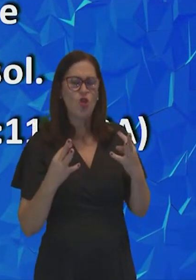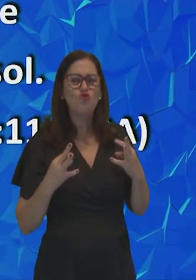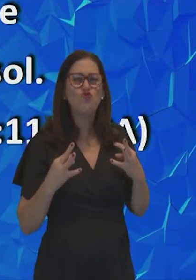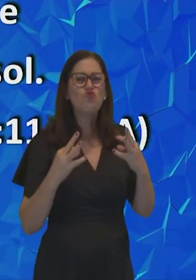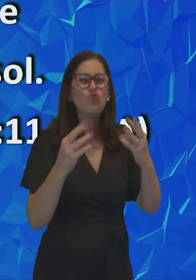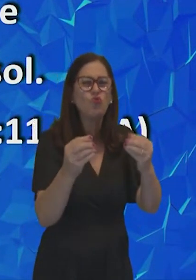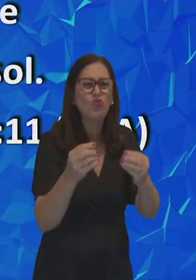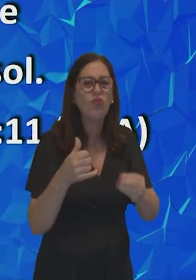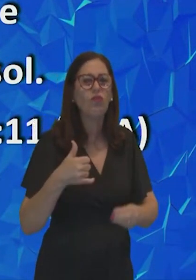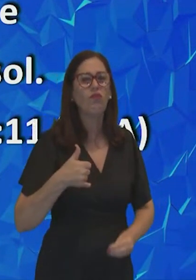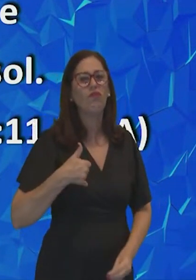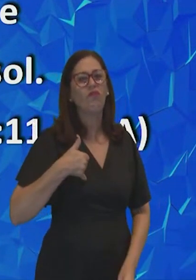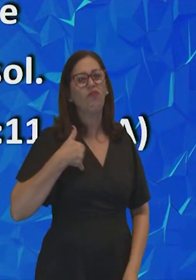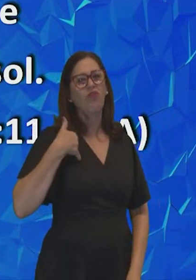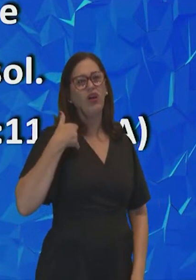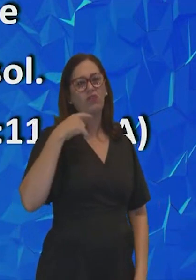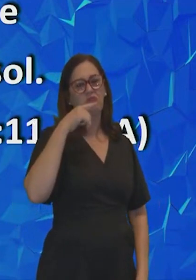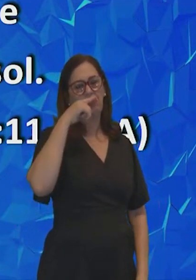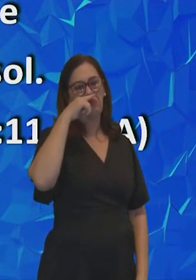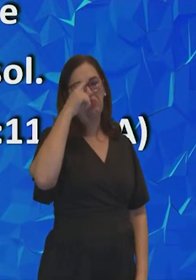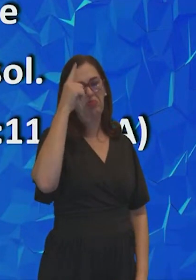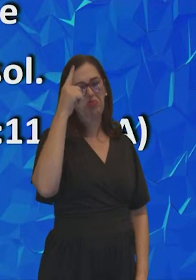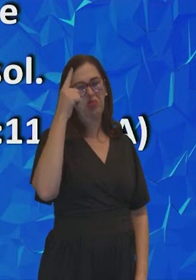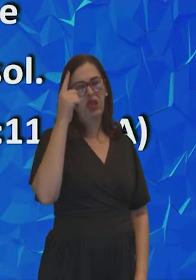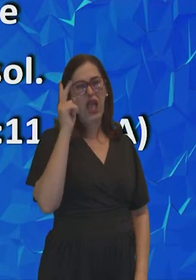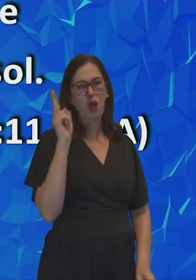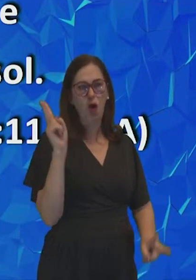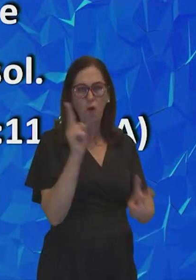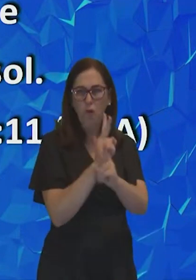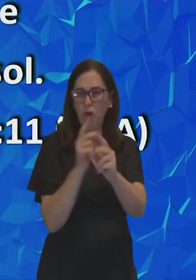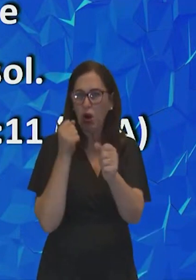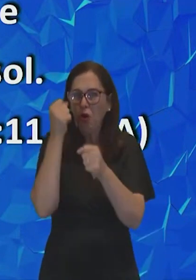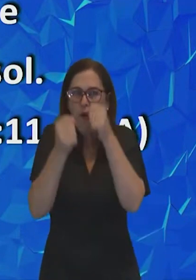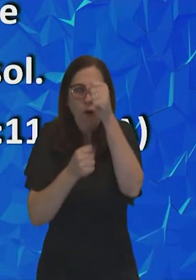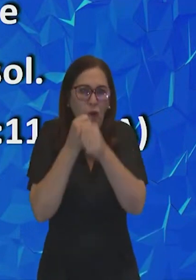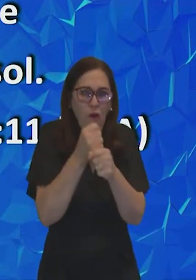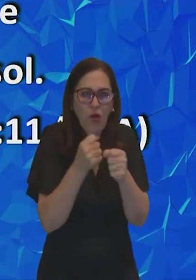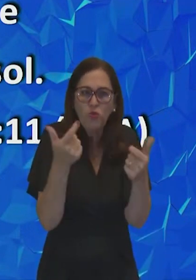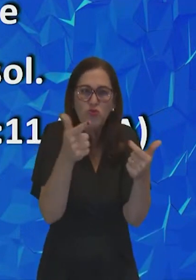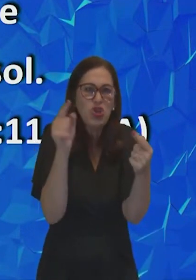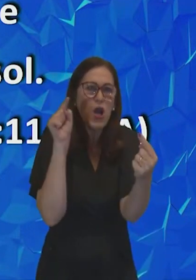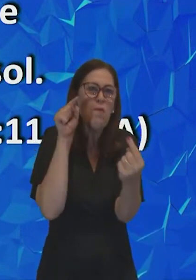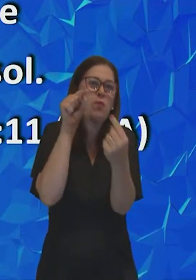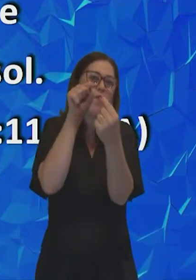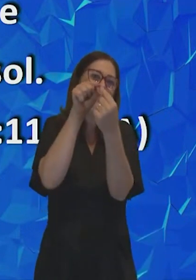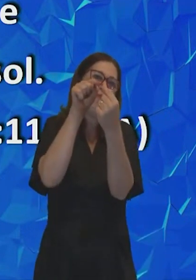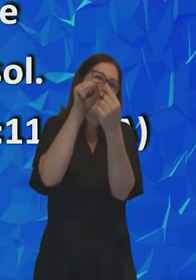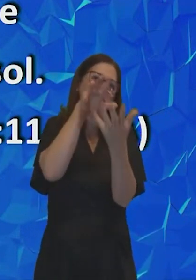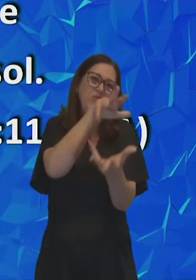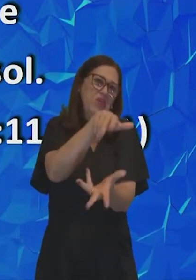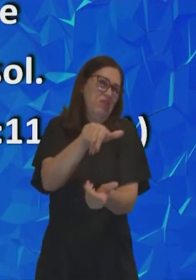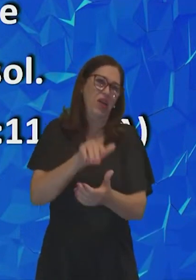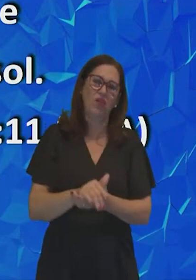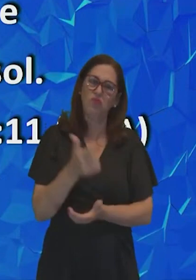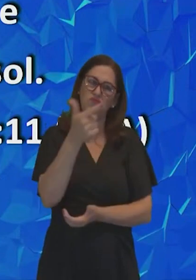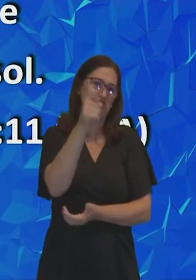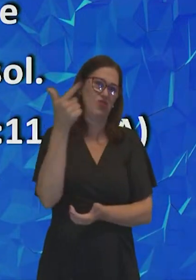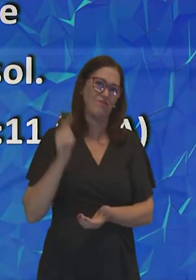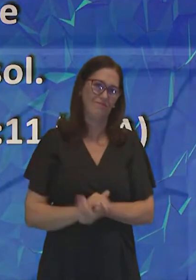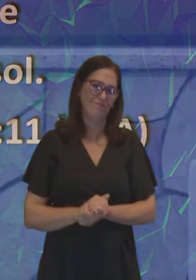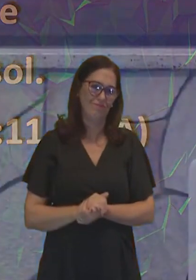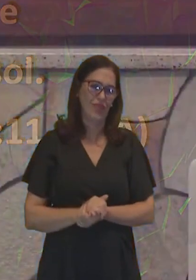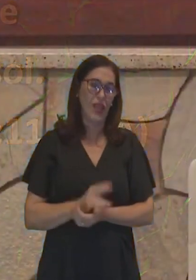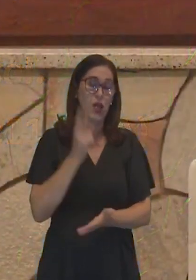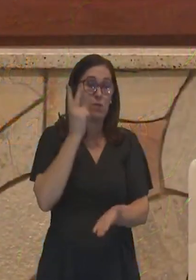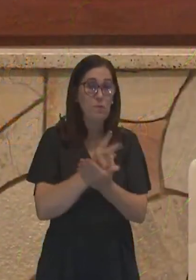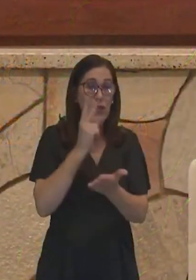era vaidade e correr atrás do vento, e nenhum propósito havia debaixo do sol. Mesmo